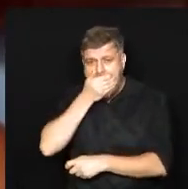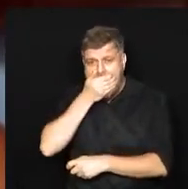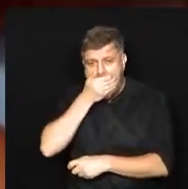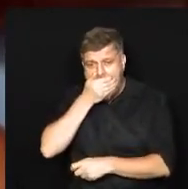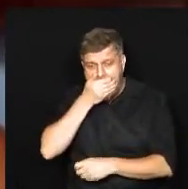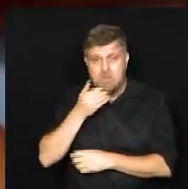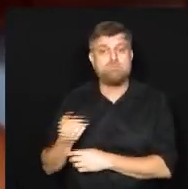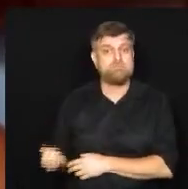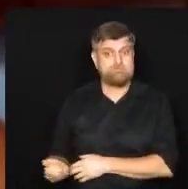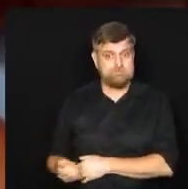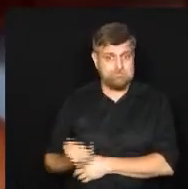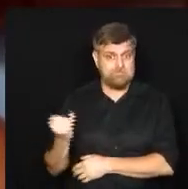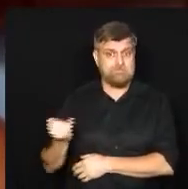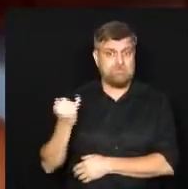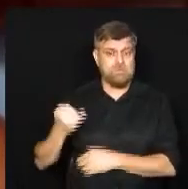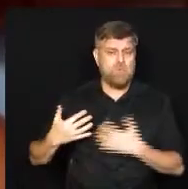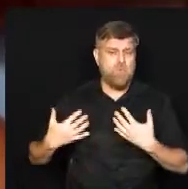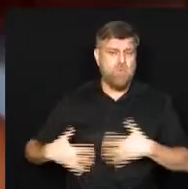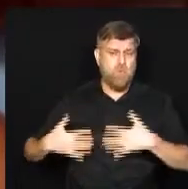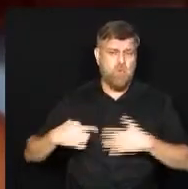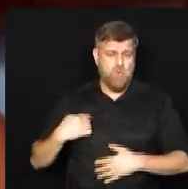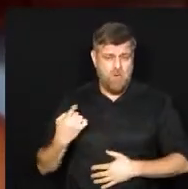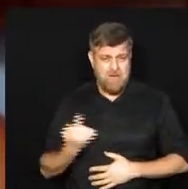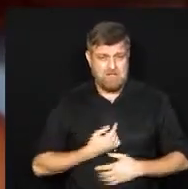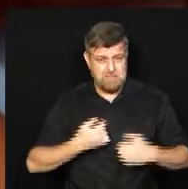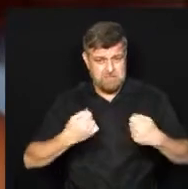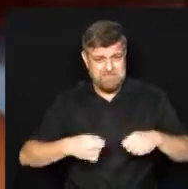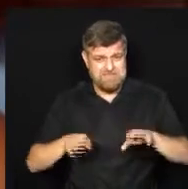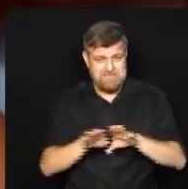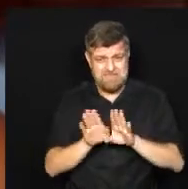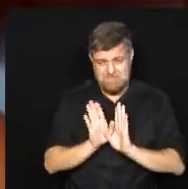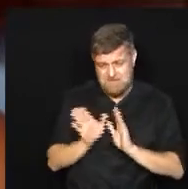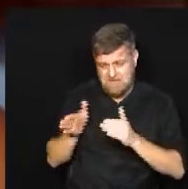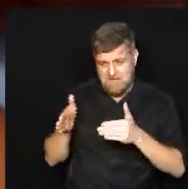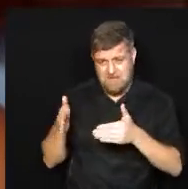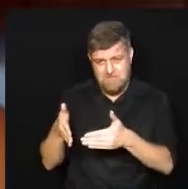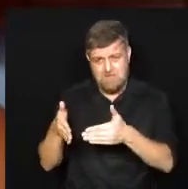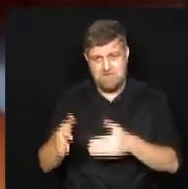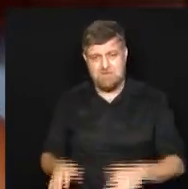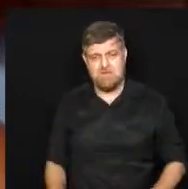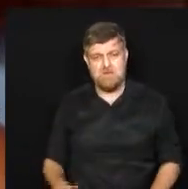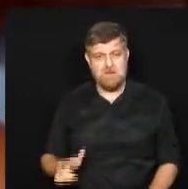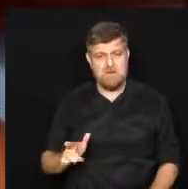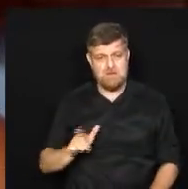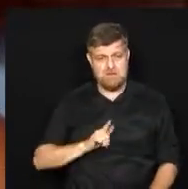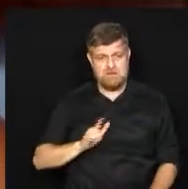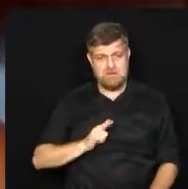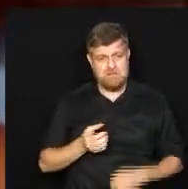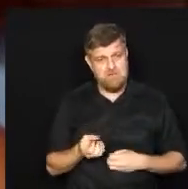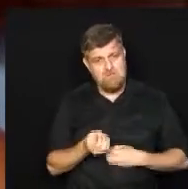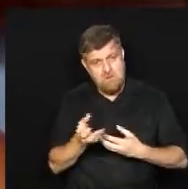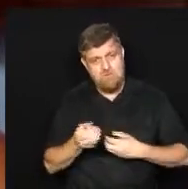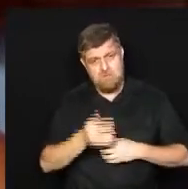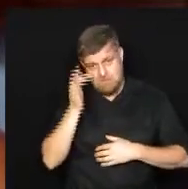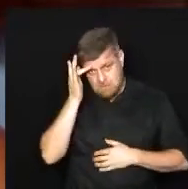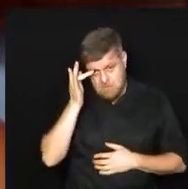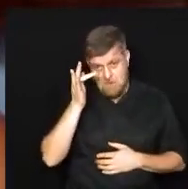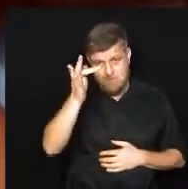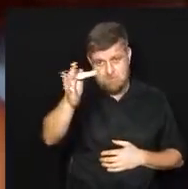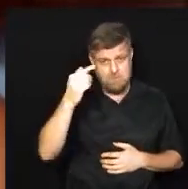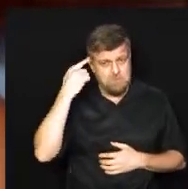grande. Então, acho que a gente precisa também lidar com isso. Essa é uma questão que se coloca para o